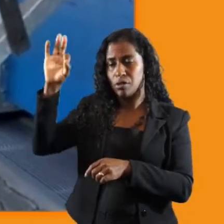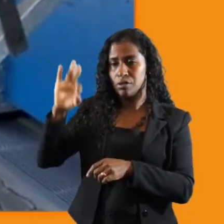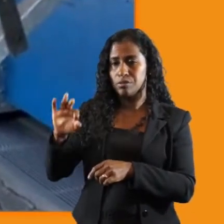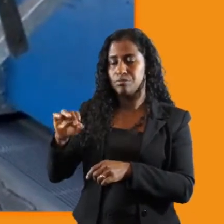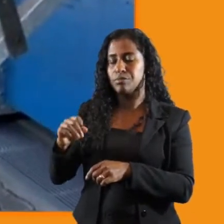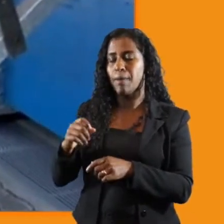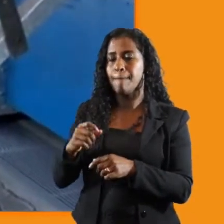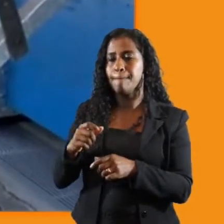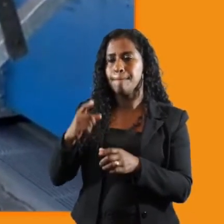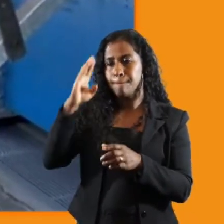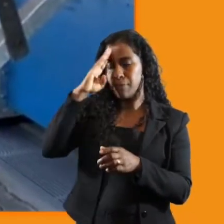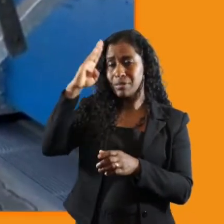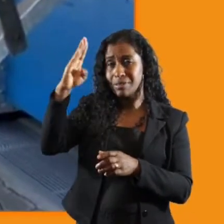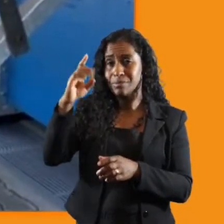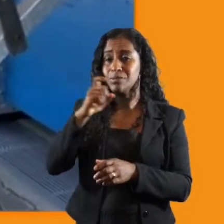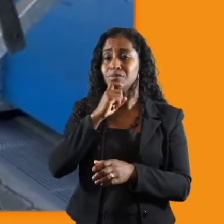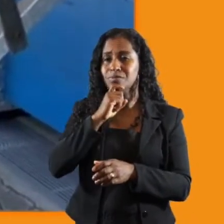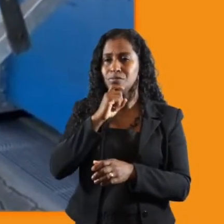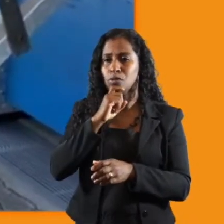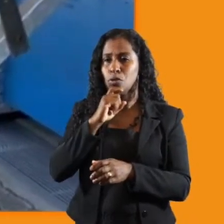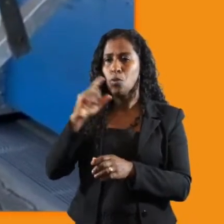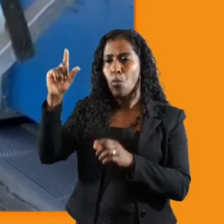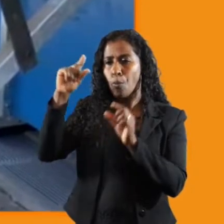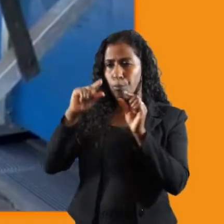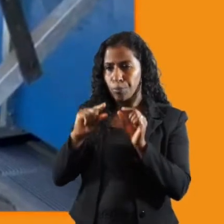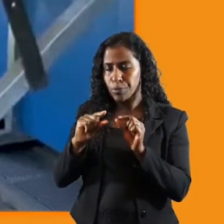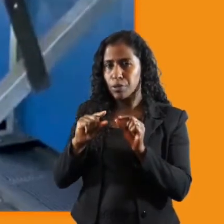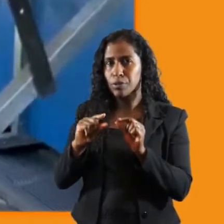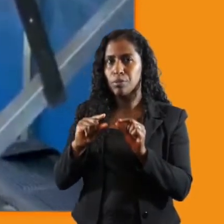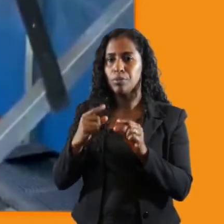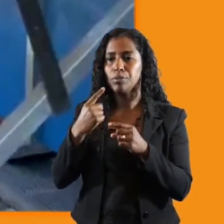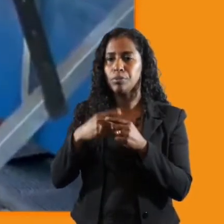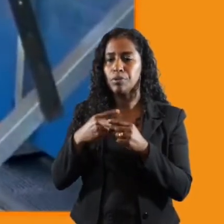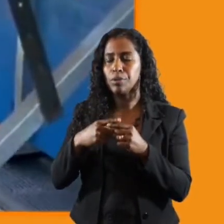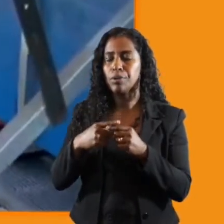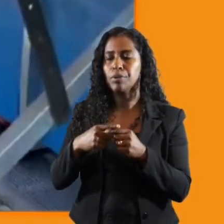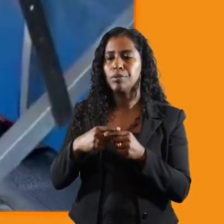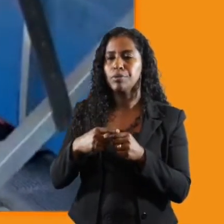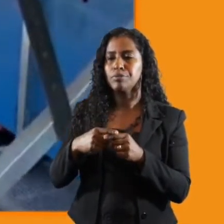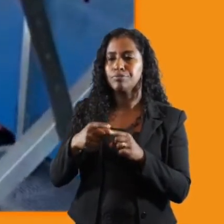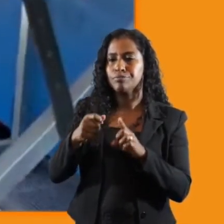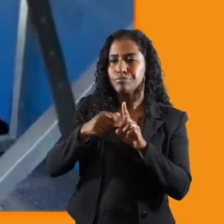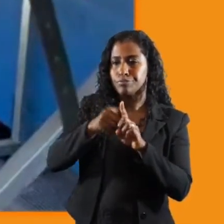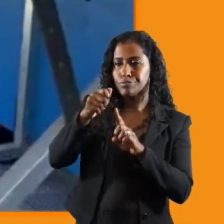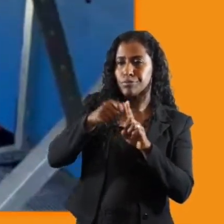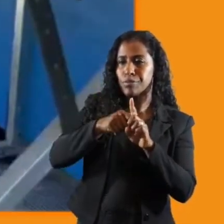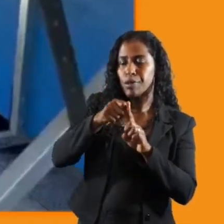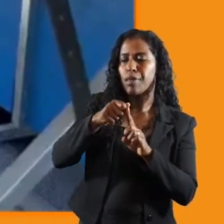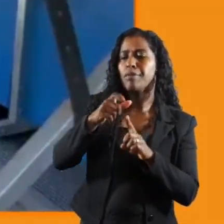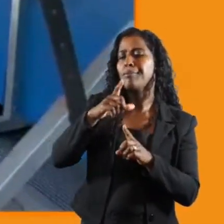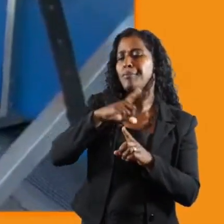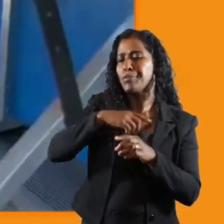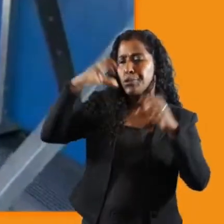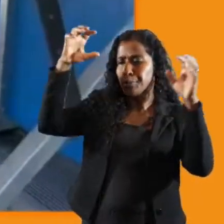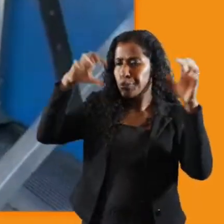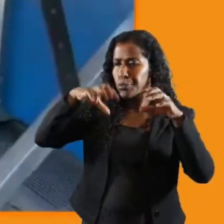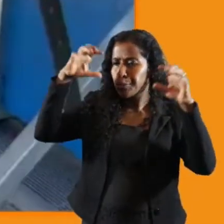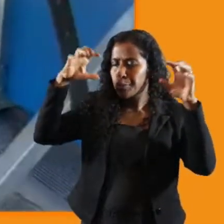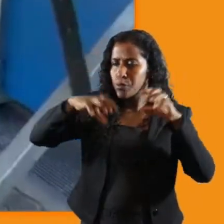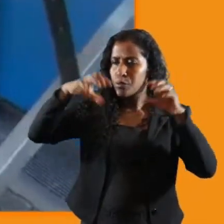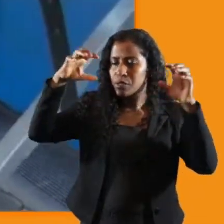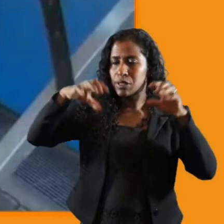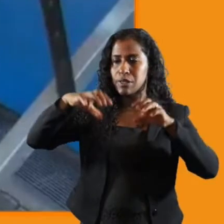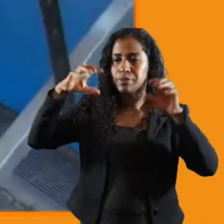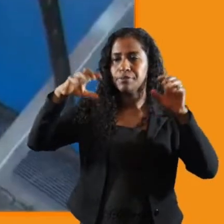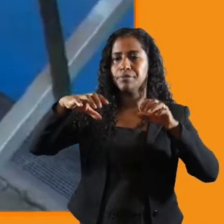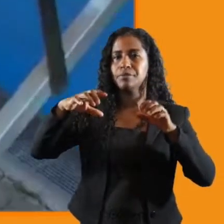gerar o mínimo necessário no inverno, que é no mês que eu tenho mais chuva, né? Tenho em dias mais chuvosos. E também a questão das estações